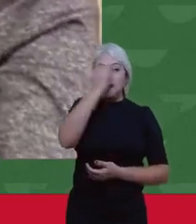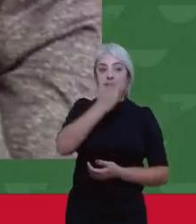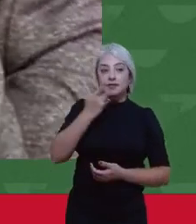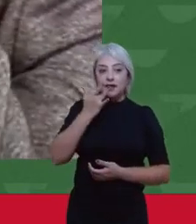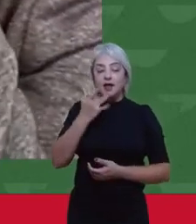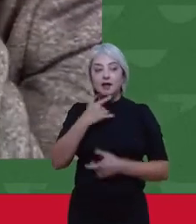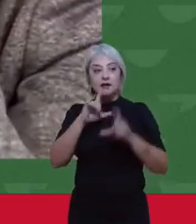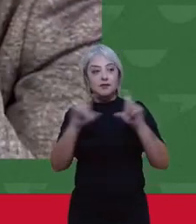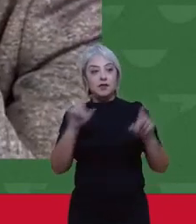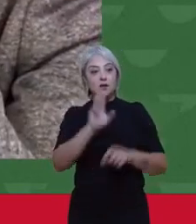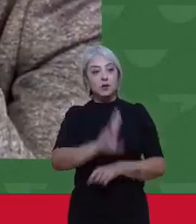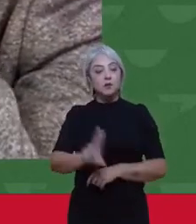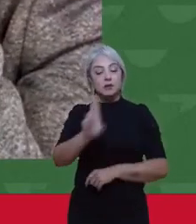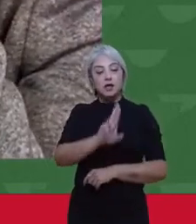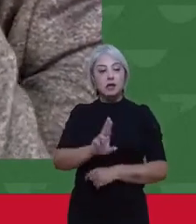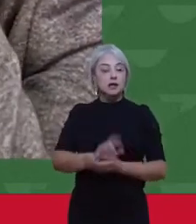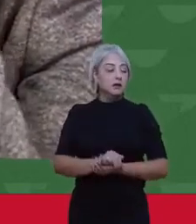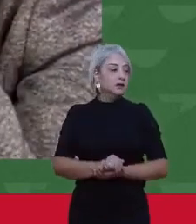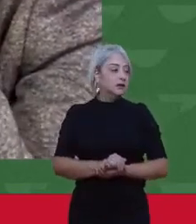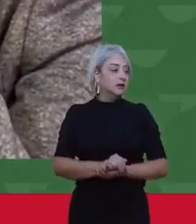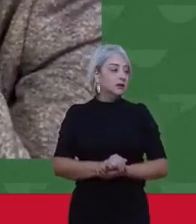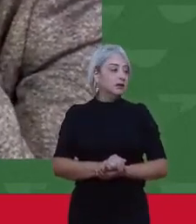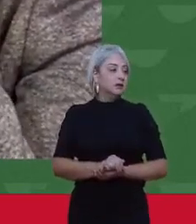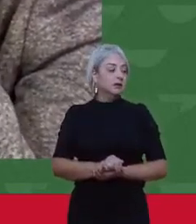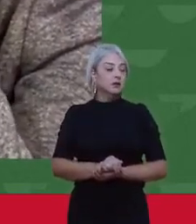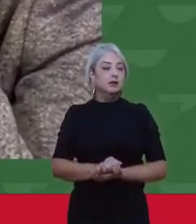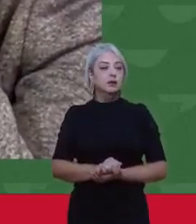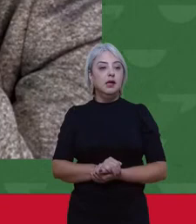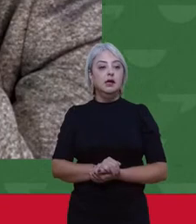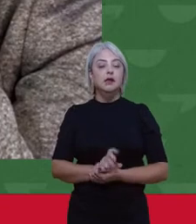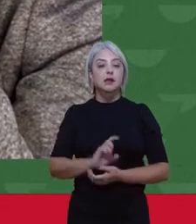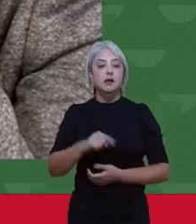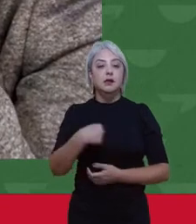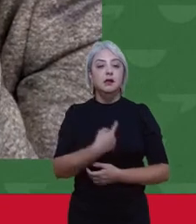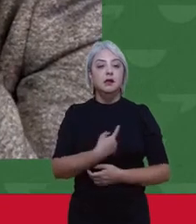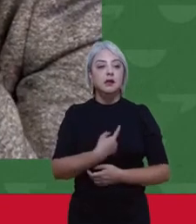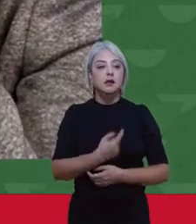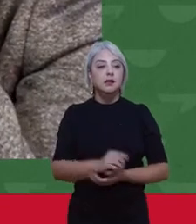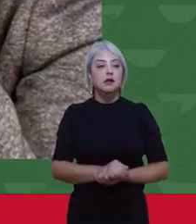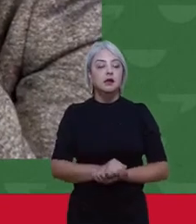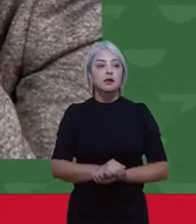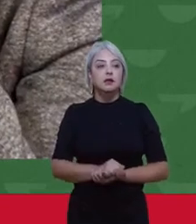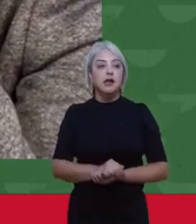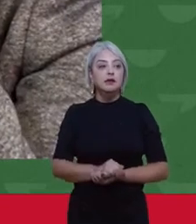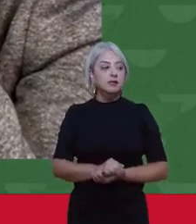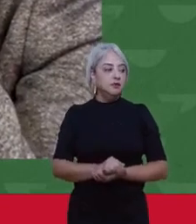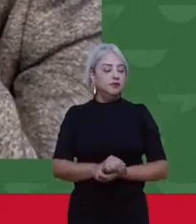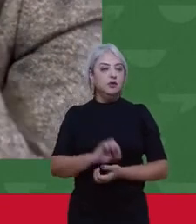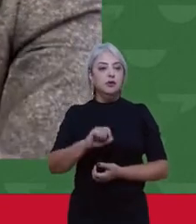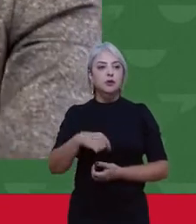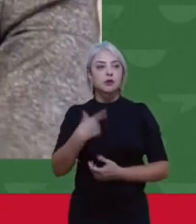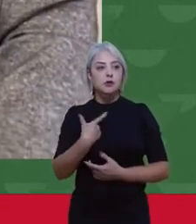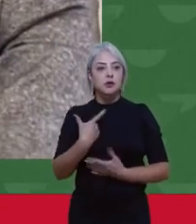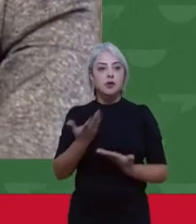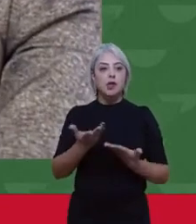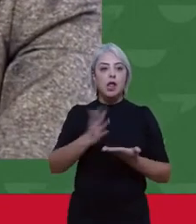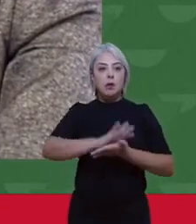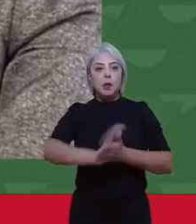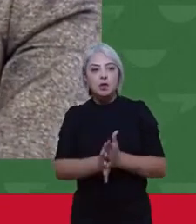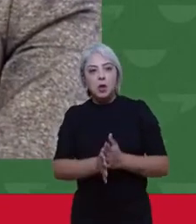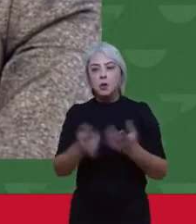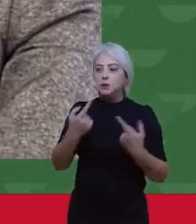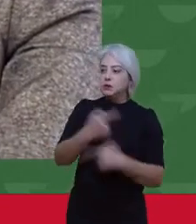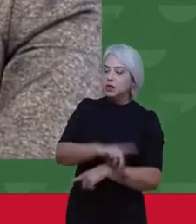frase linda que eu também tenho usado muito, quando a direita aqui quer o extermínio, milícia, agressão, direita, preconceito contra a